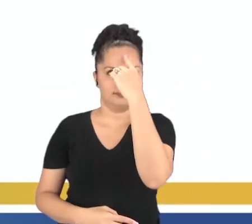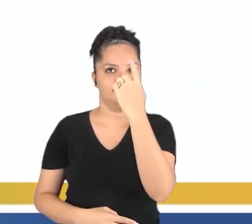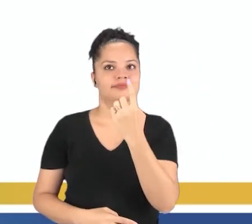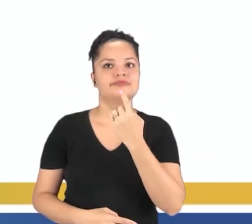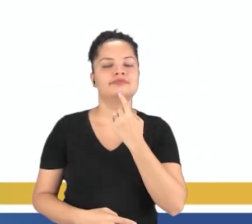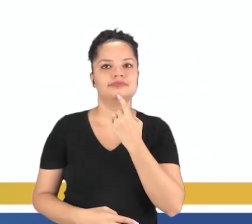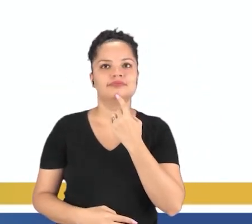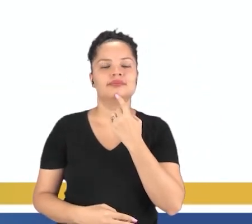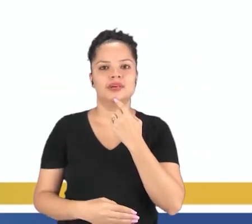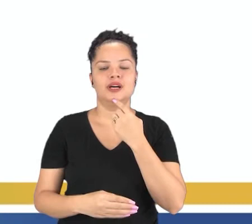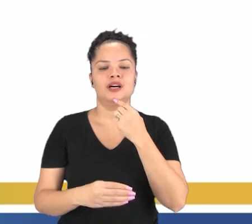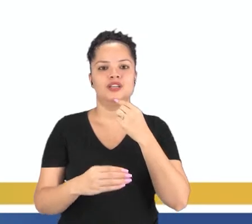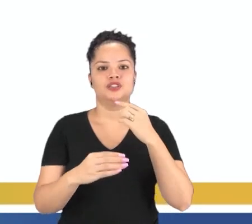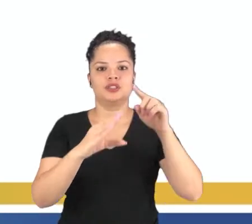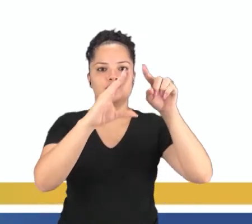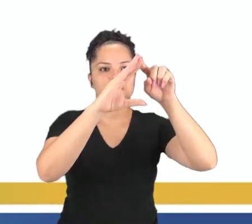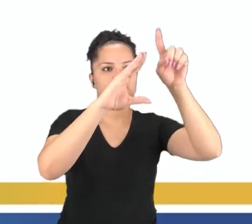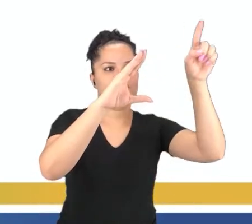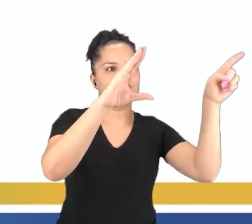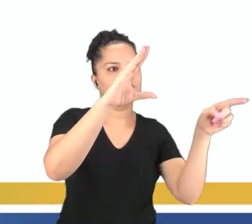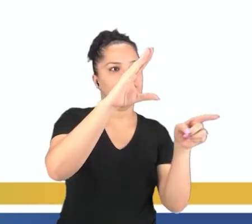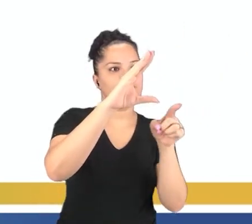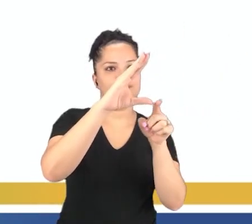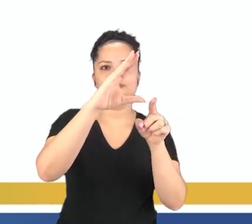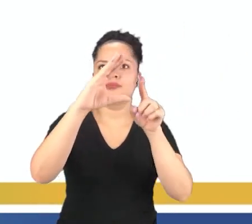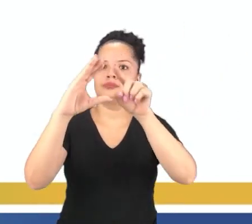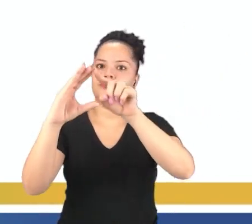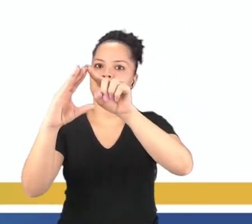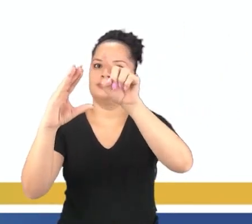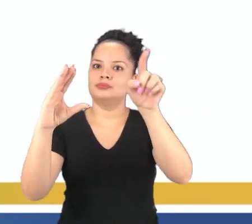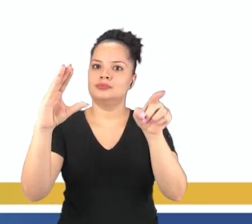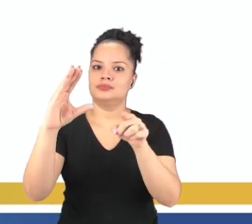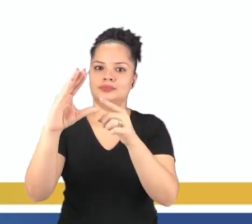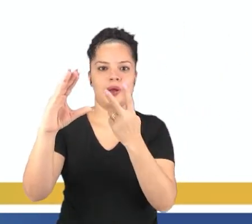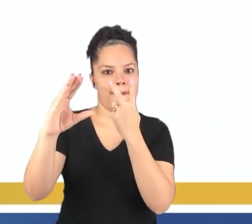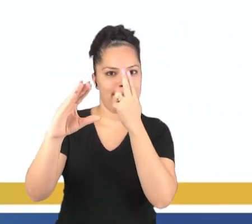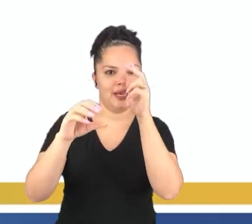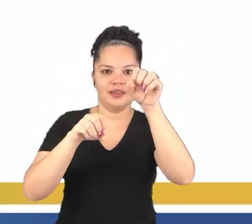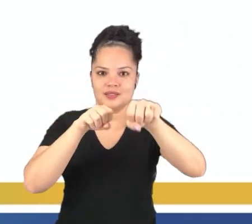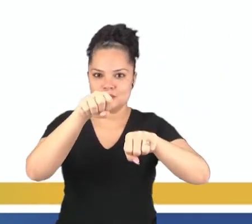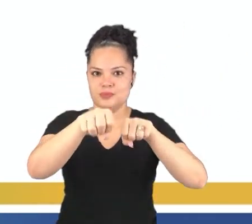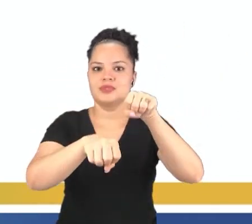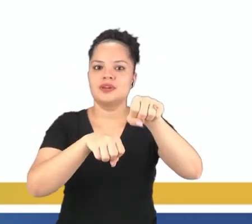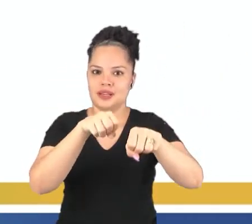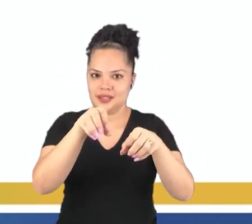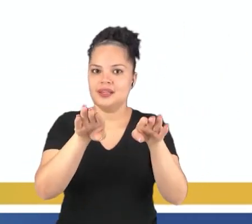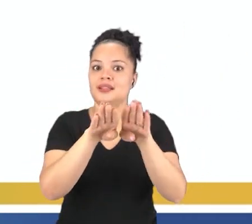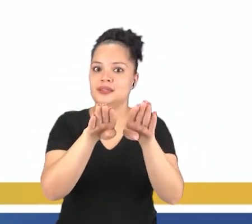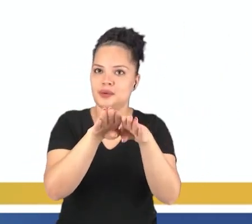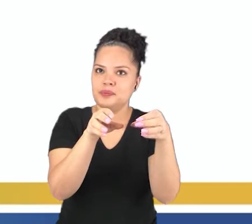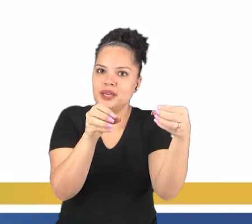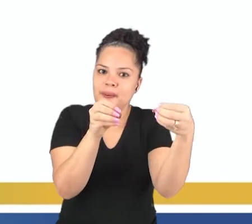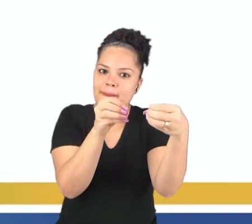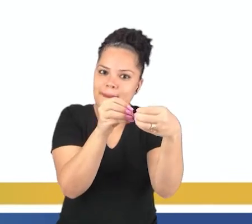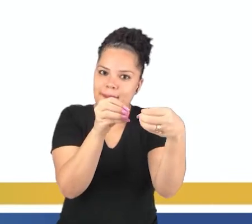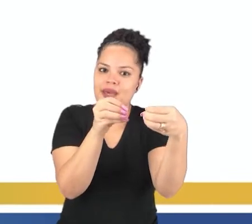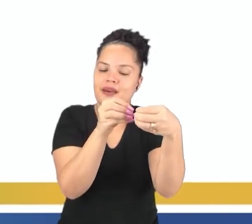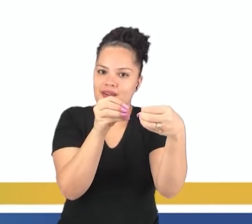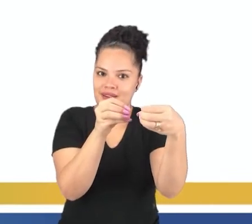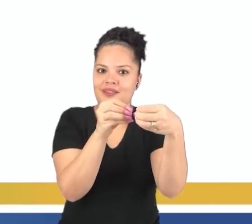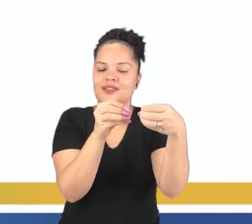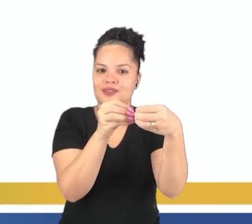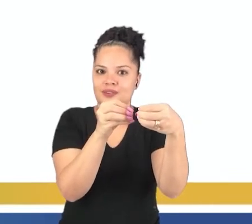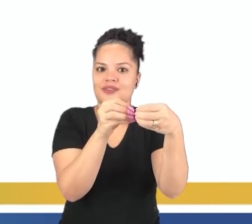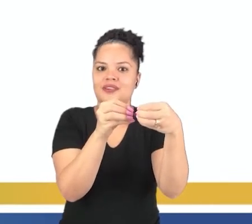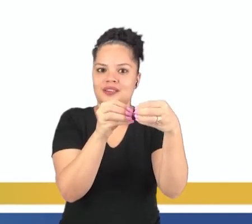também eu posso pensar como circunferências tangentes, porque elas se tocam em um único ponto. Repare que esse ponto de tangência